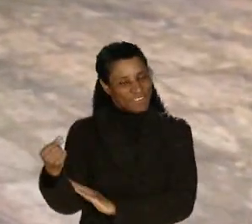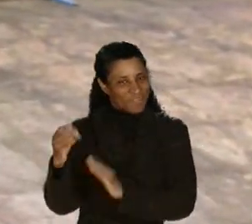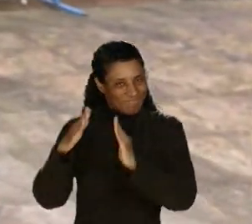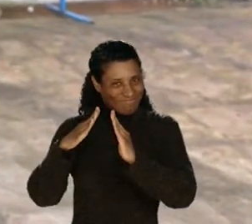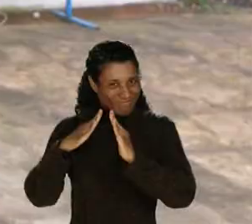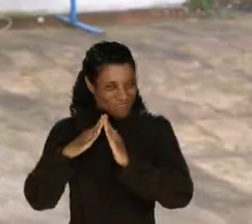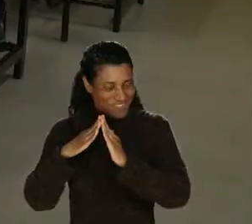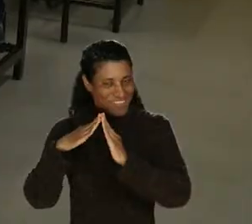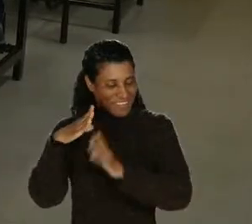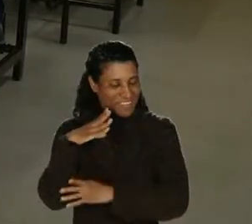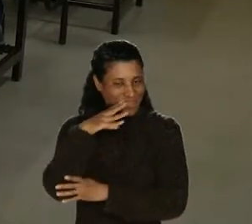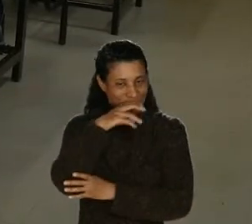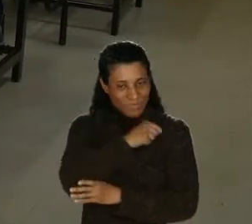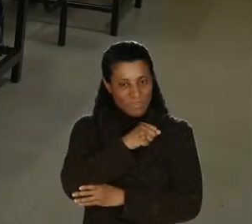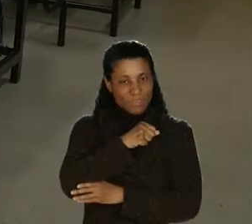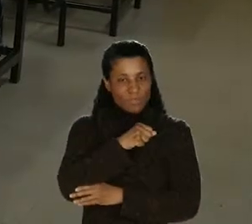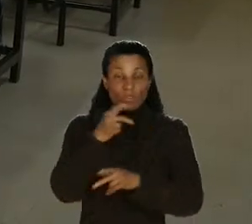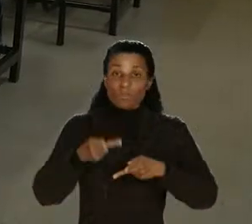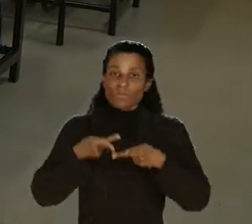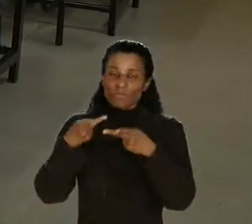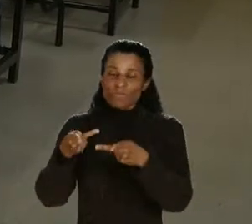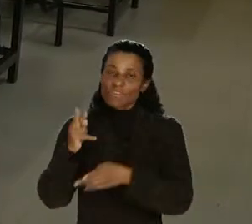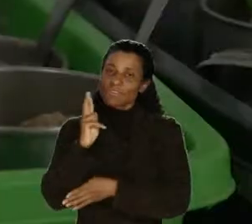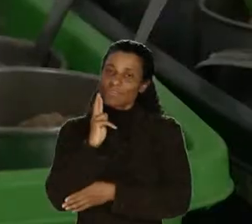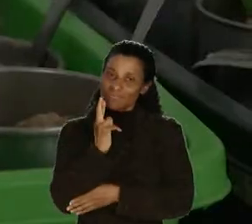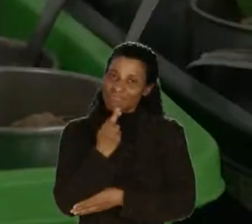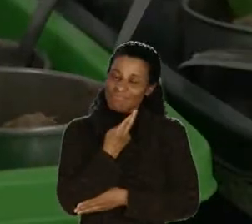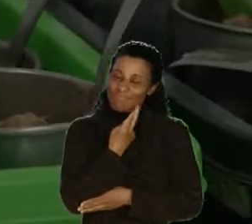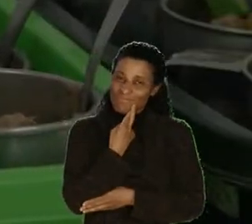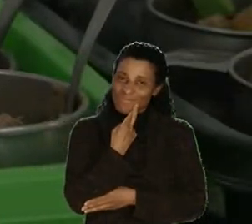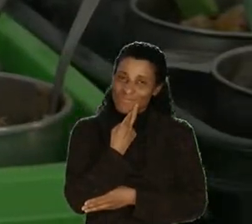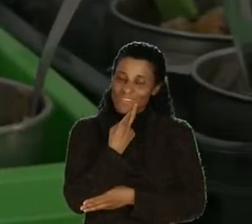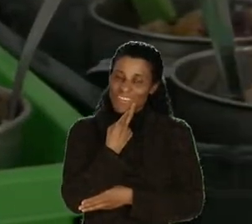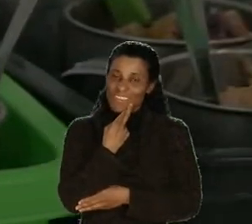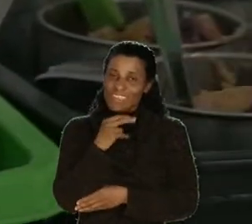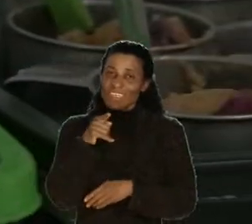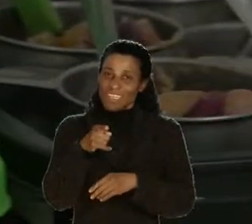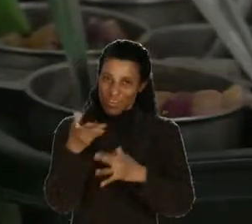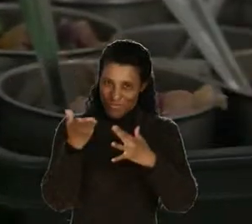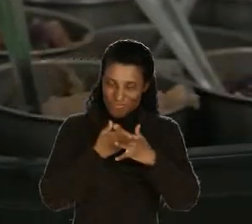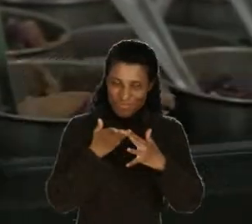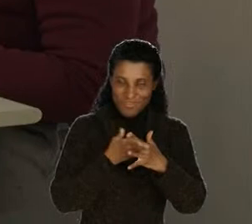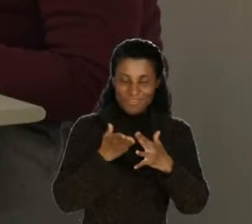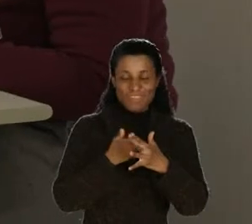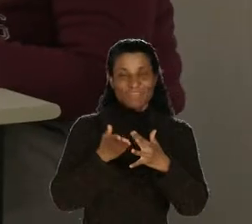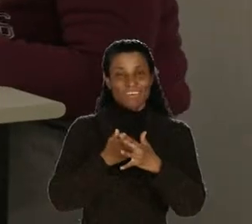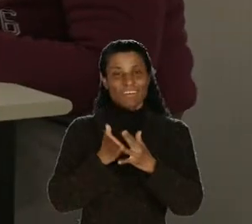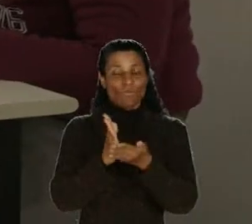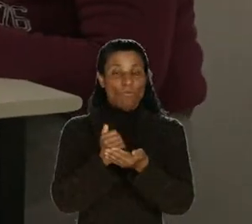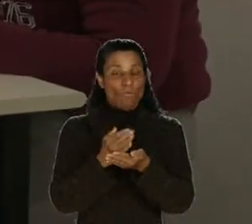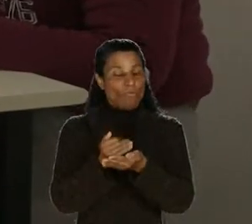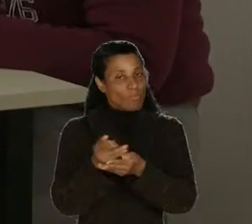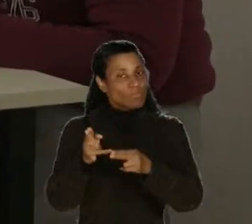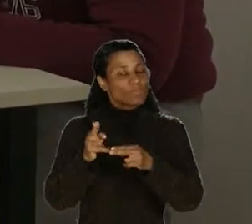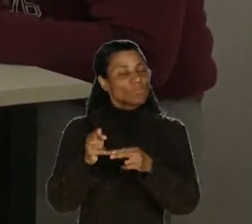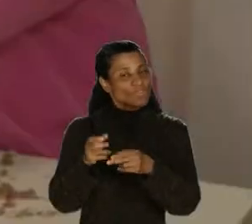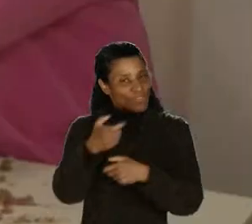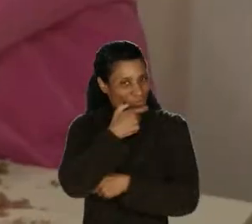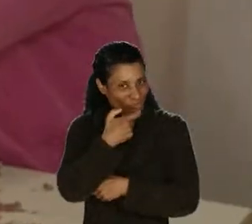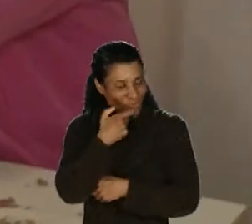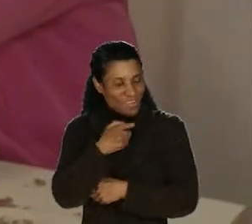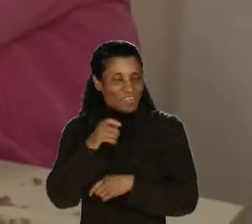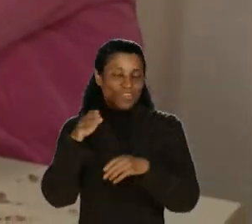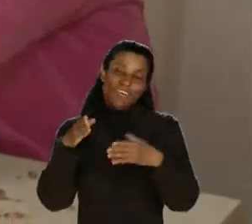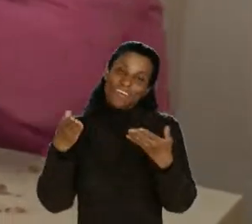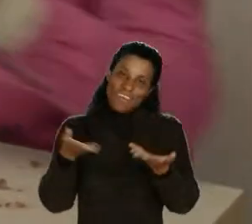Depois que saímos da padaria, fomos ao refeitório, onde no intervalo a torta de bolacha do Andrew será a merenda